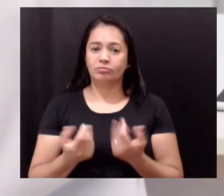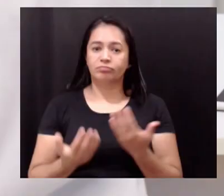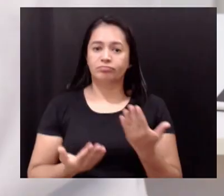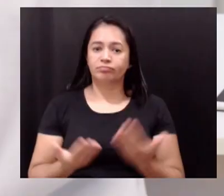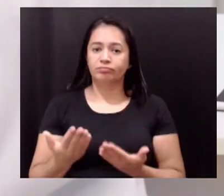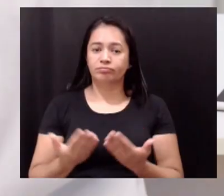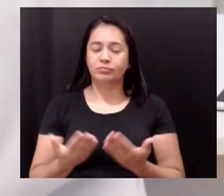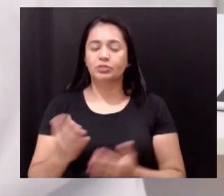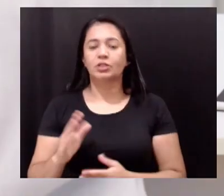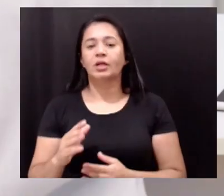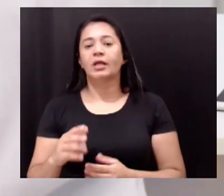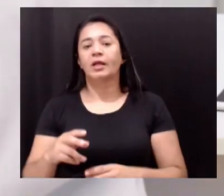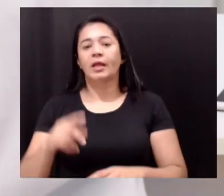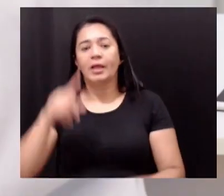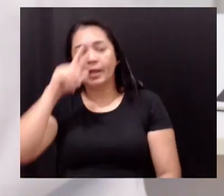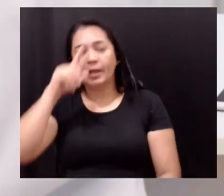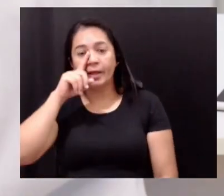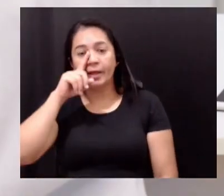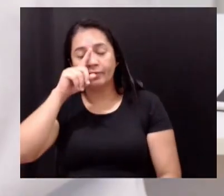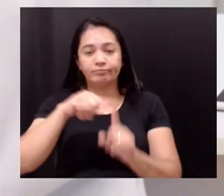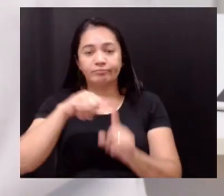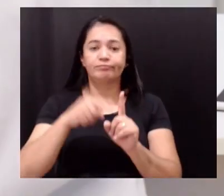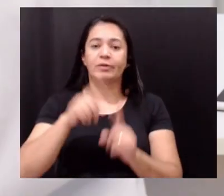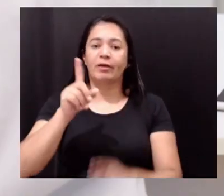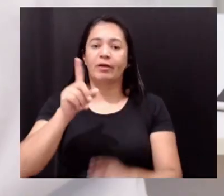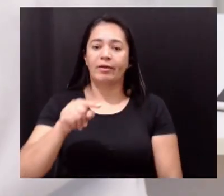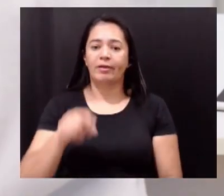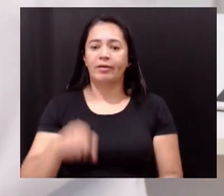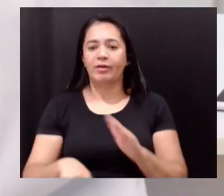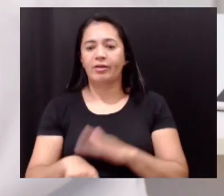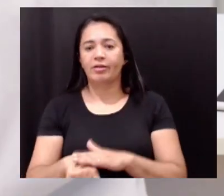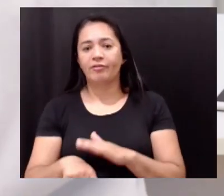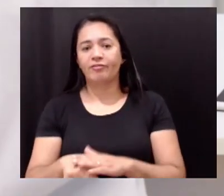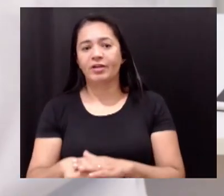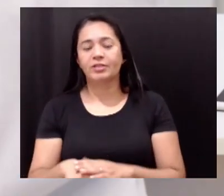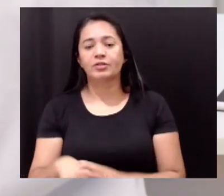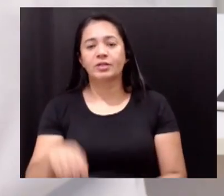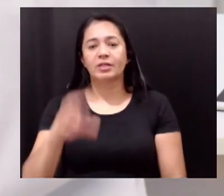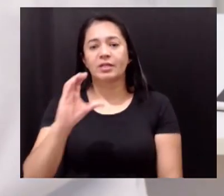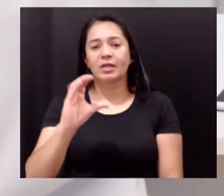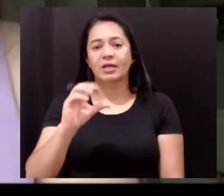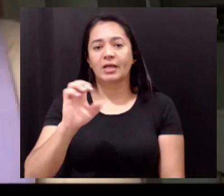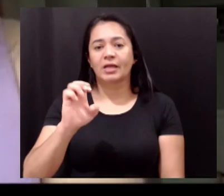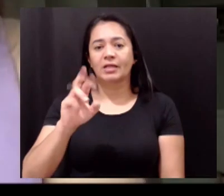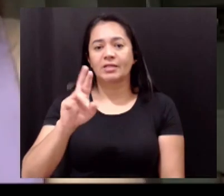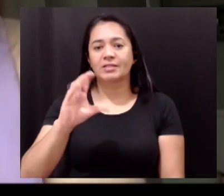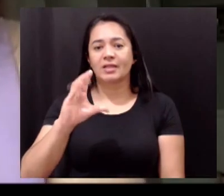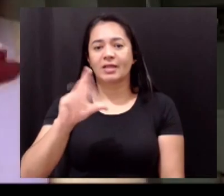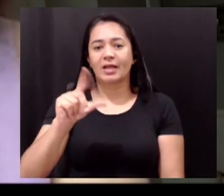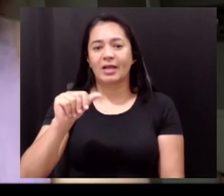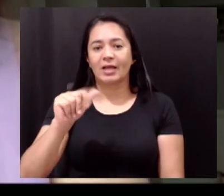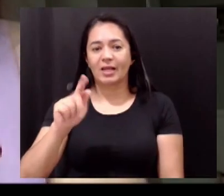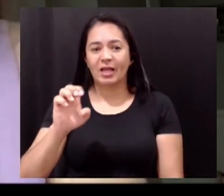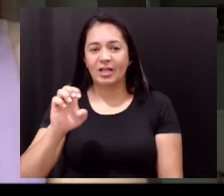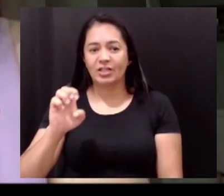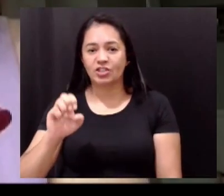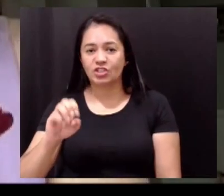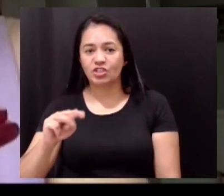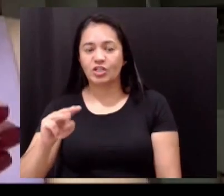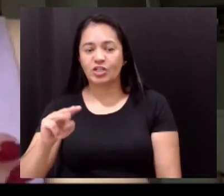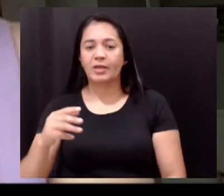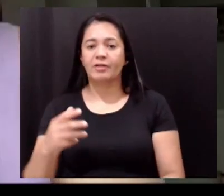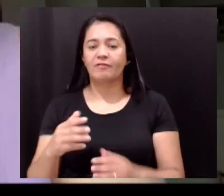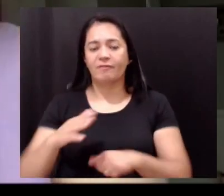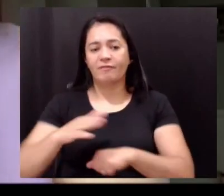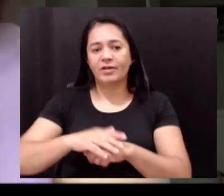é de alto risco, e é feita a cerclagem, né? O que é isso? A gente faz tipo uma costura ali na parte final do